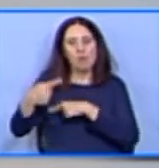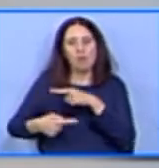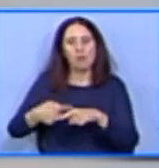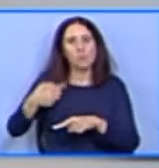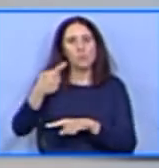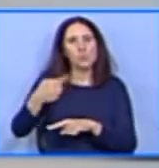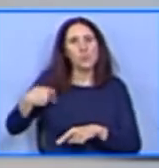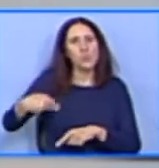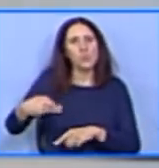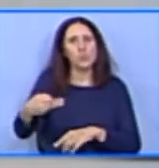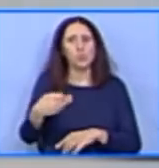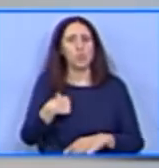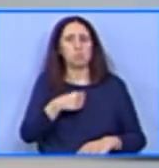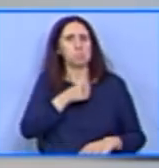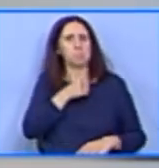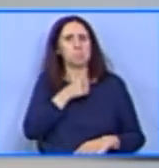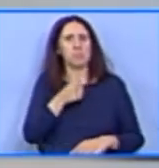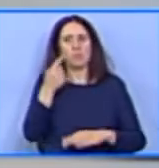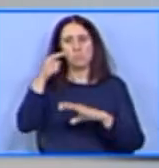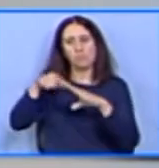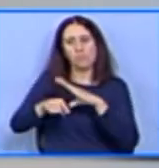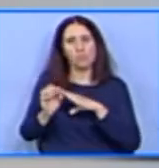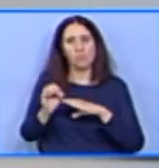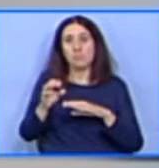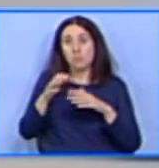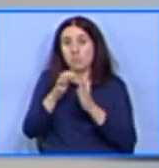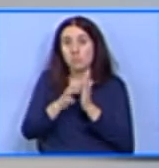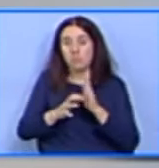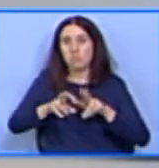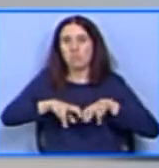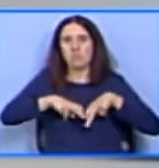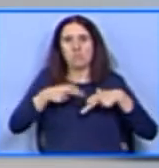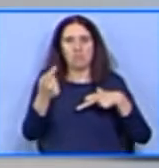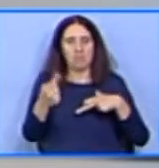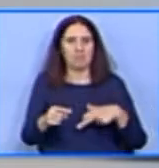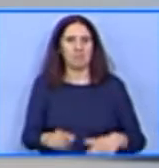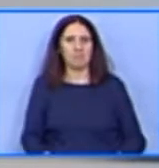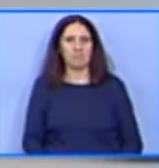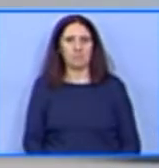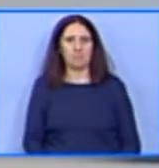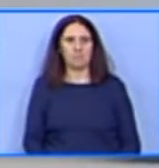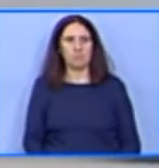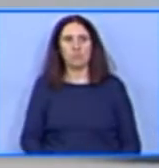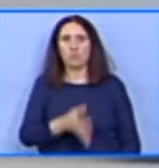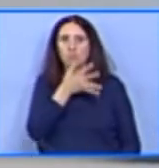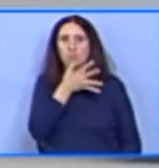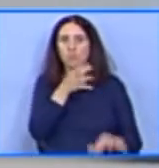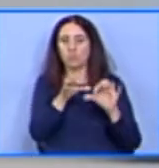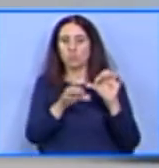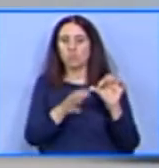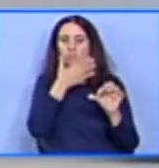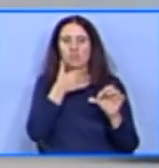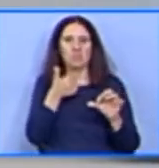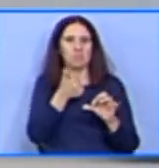já nem nos damos ao trabalho de ir aprofundar as riquezas do texto. A beleza do discurso,